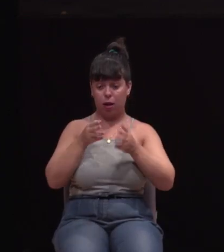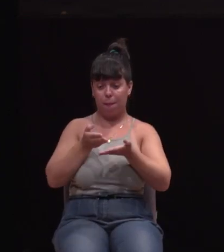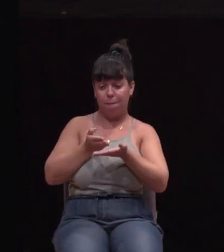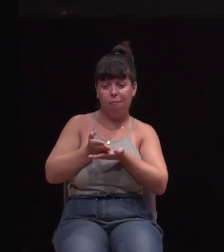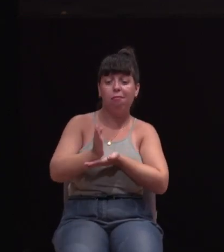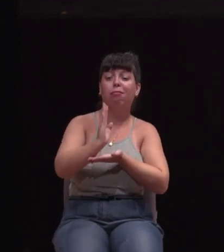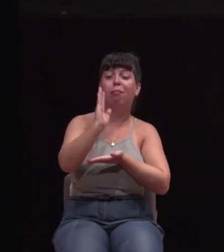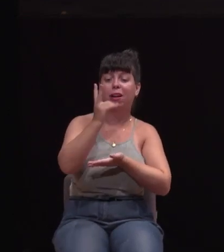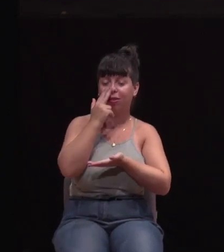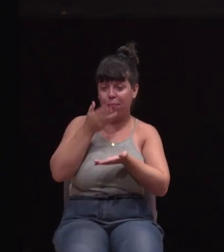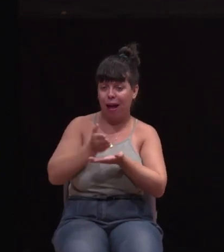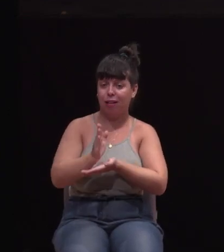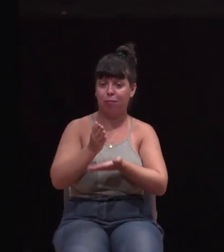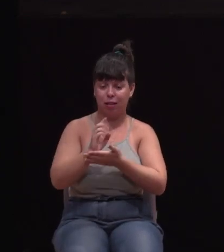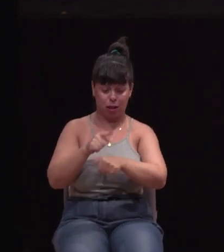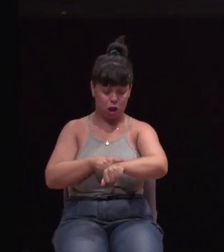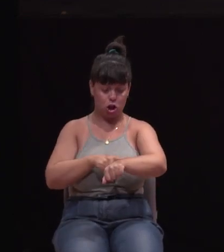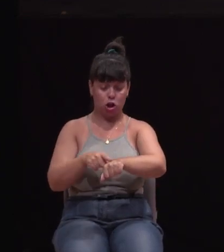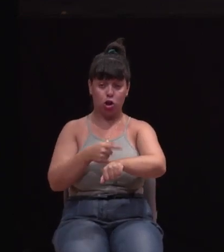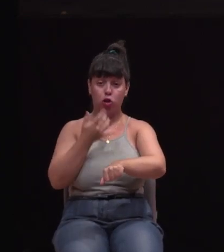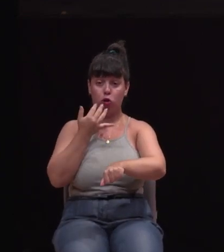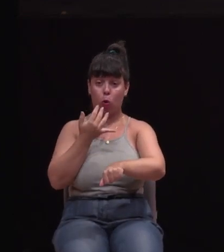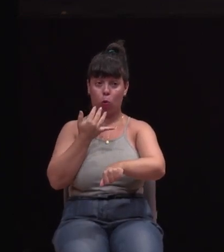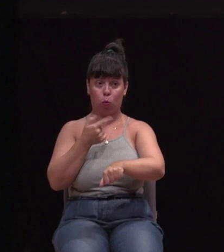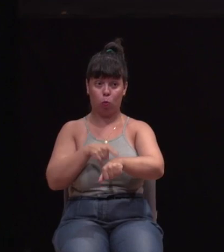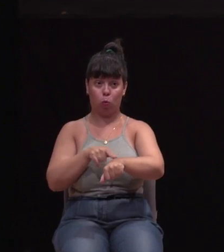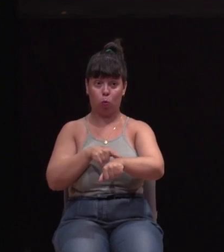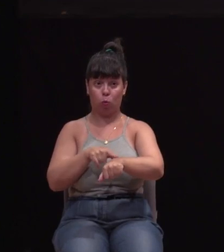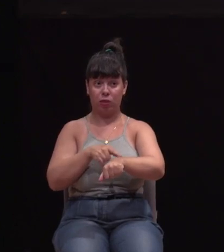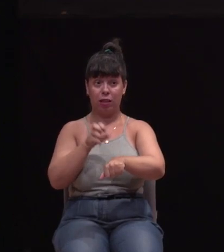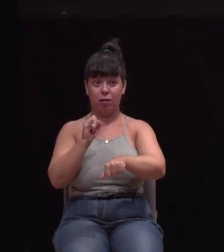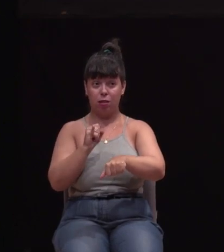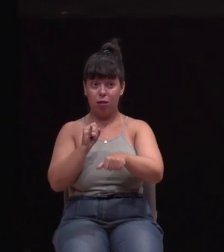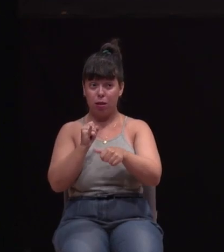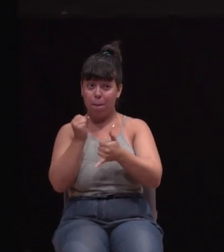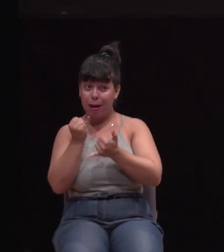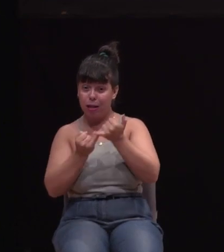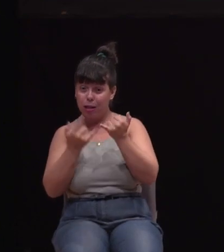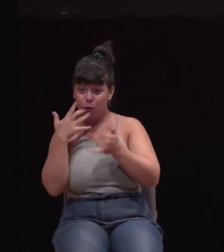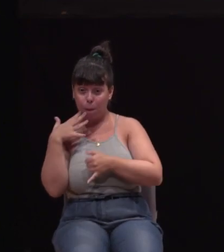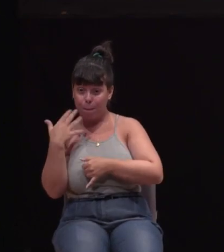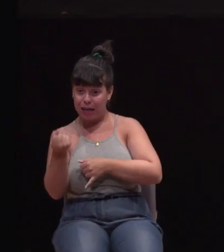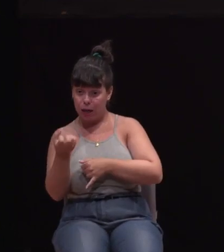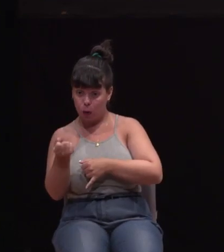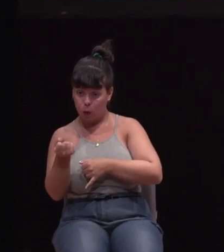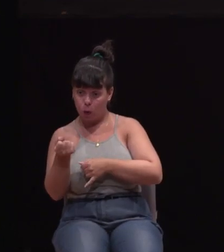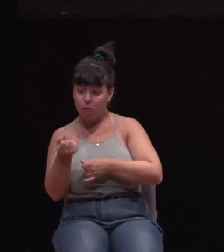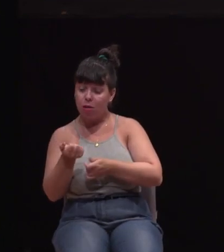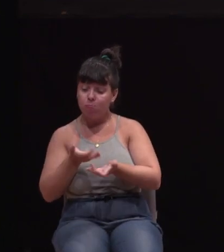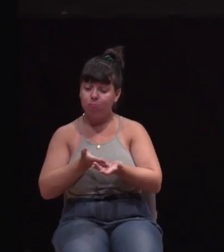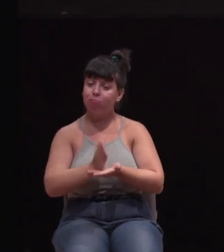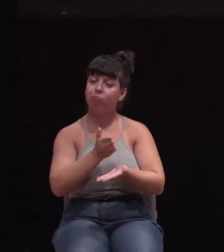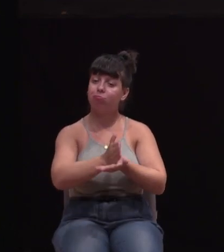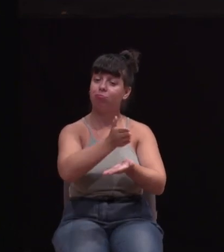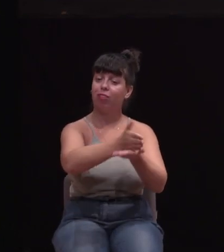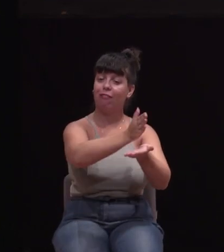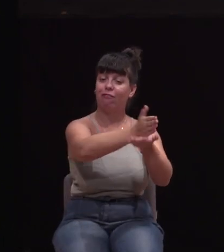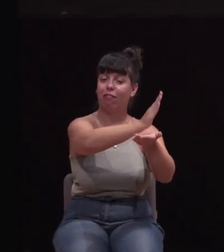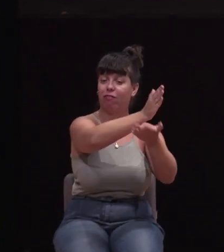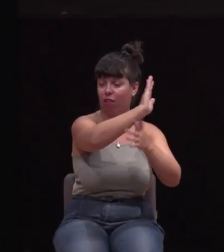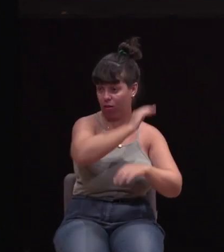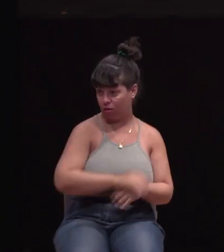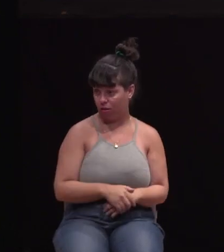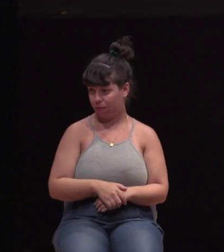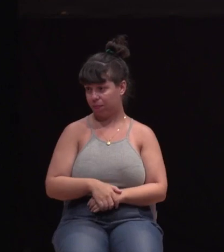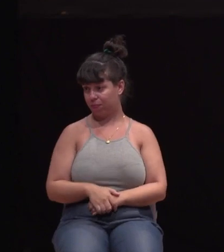pele. Quanto mais próximo do fenótipo branco, mais passável a pessoa é. Na questão